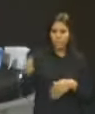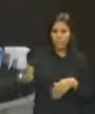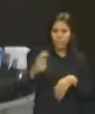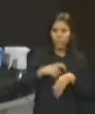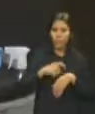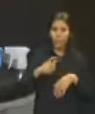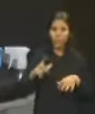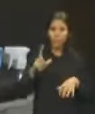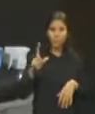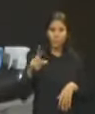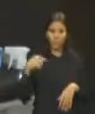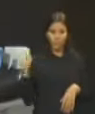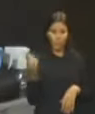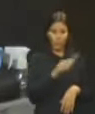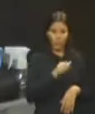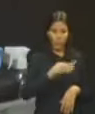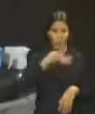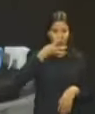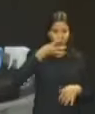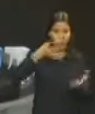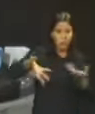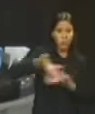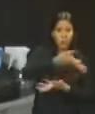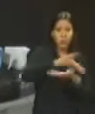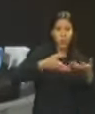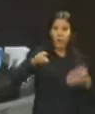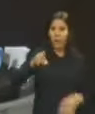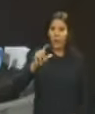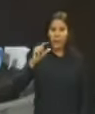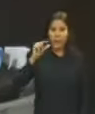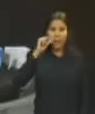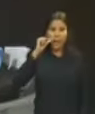todos. Deputado Carlos, o senhor que é médico,